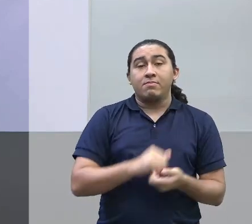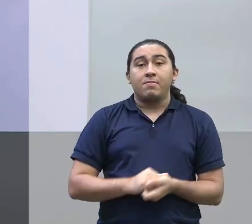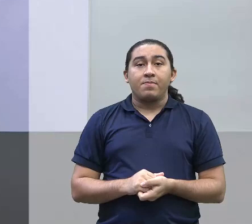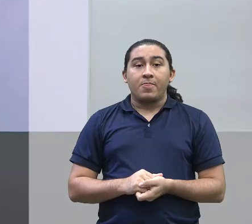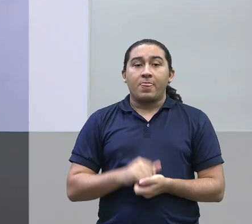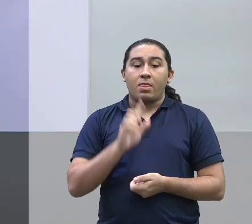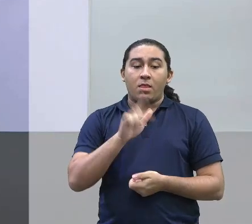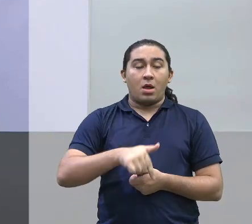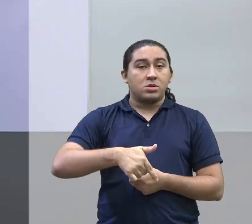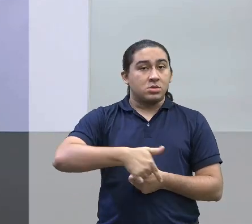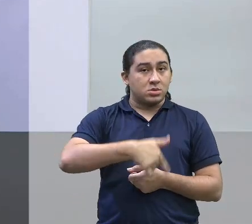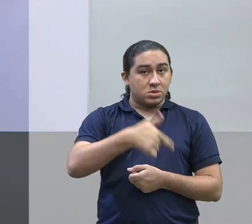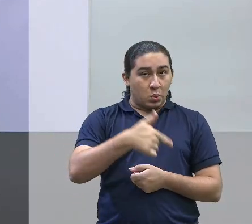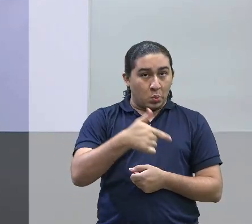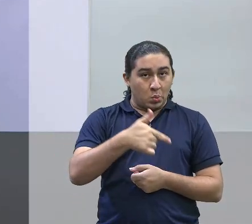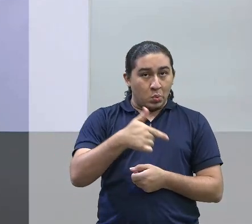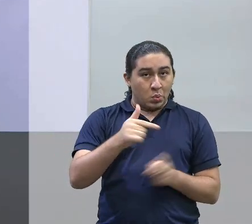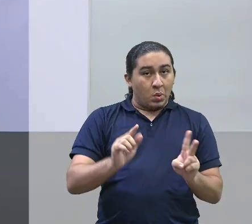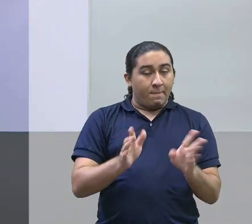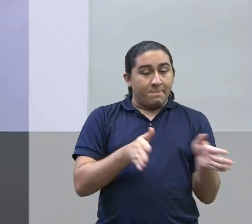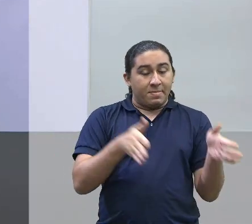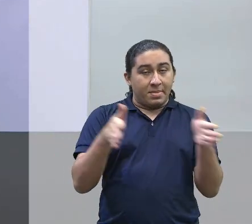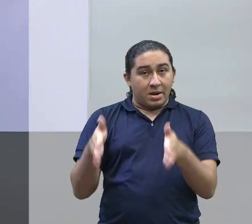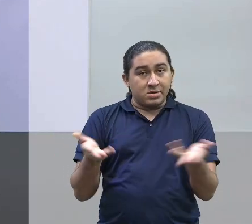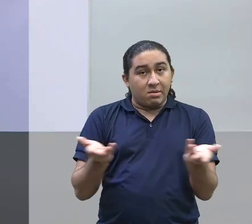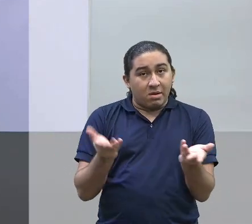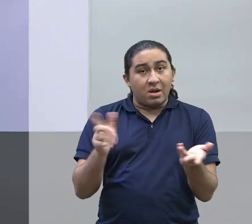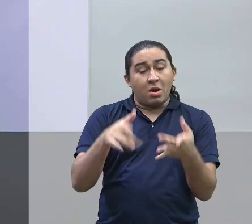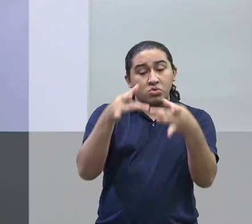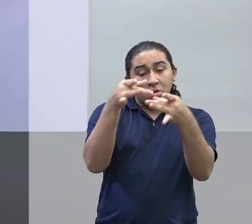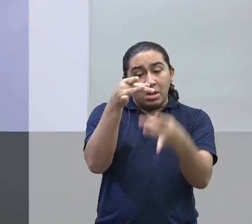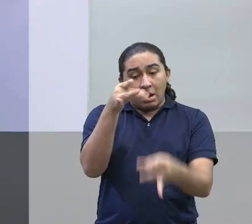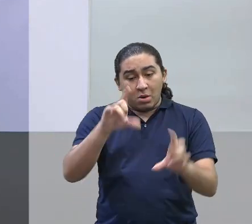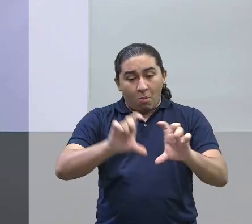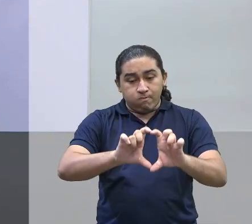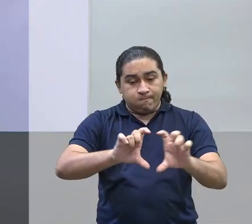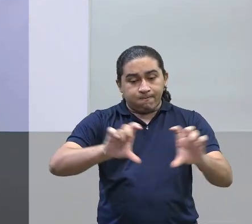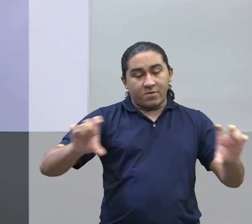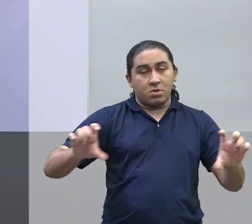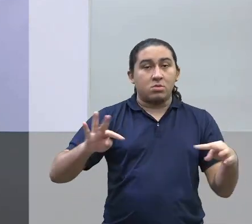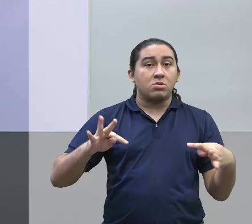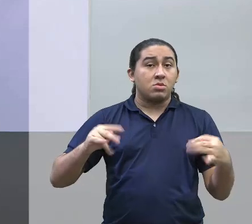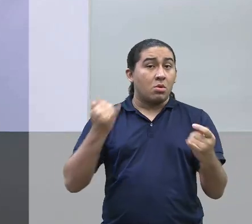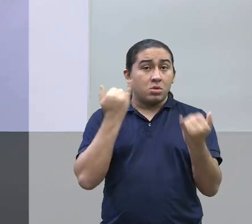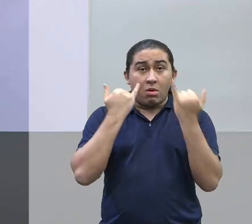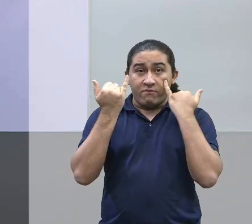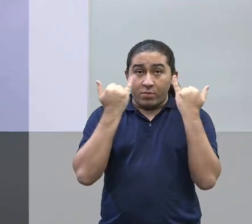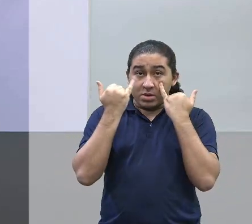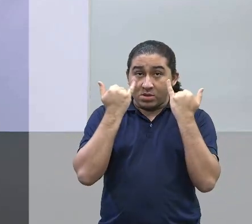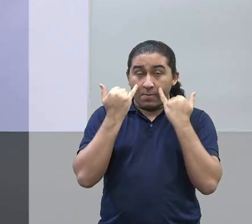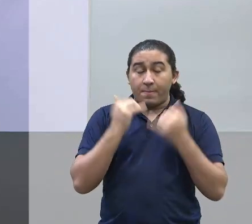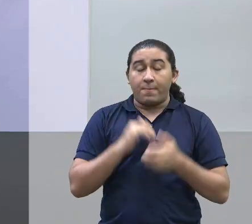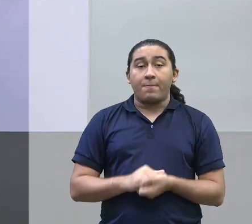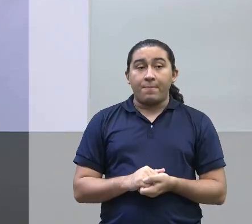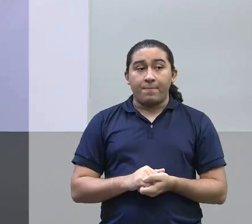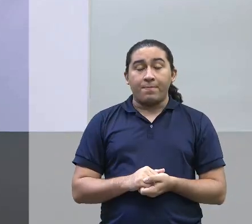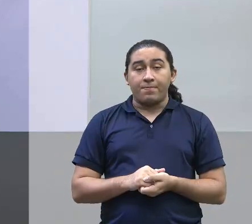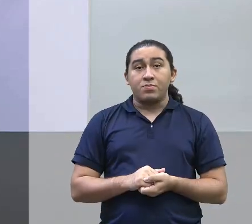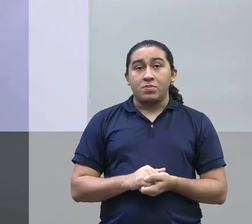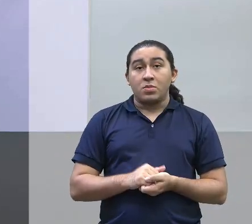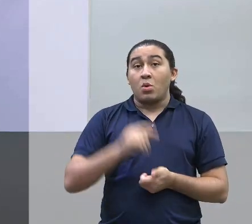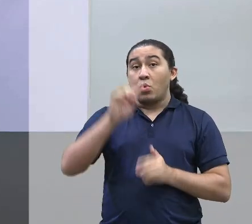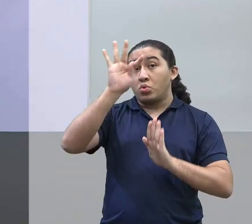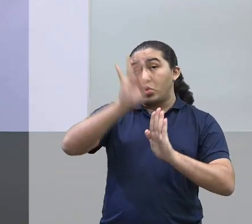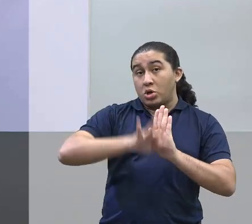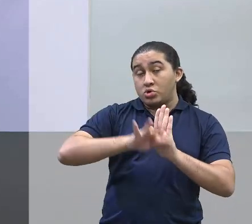segunda parte, o corpo da notícia, justamente ele vai trazer todos esses detalhes. O texto